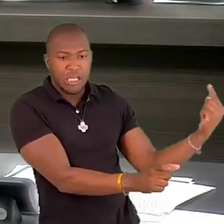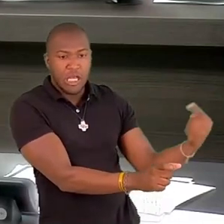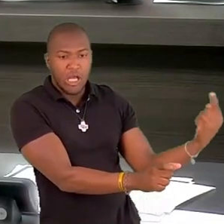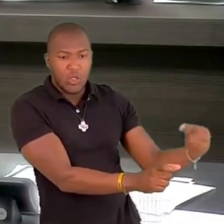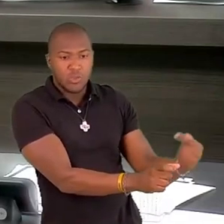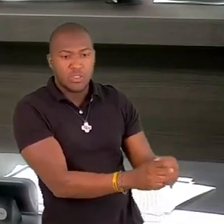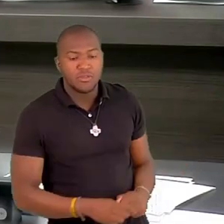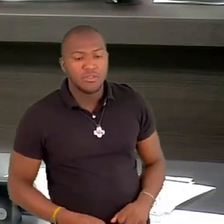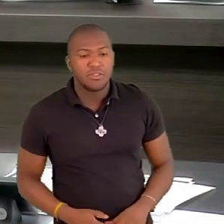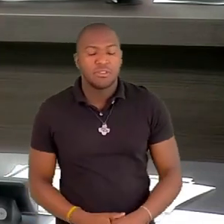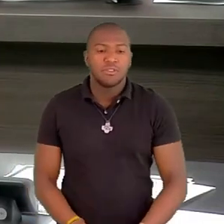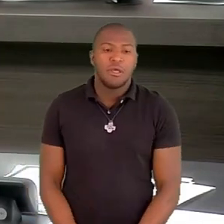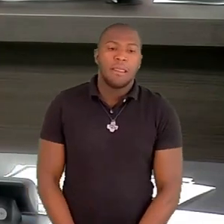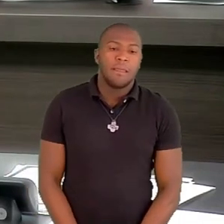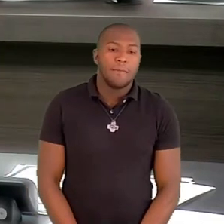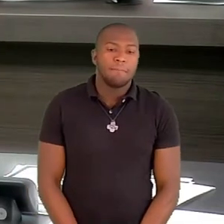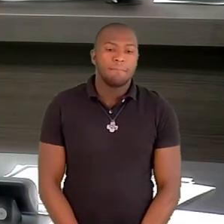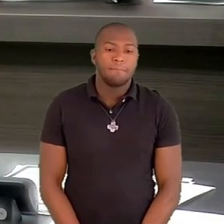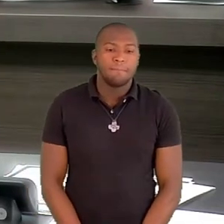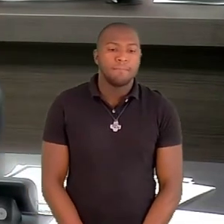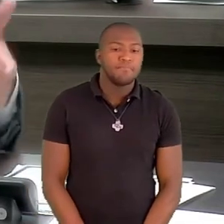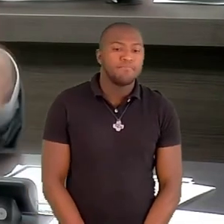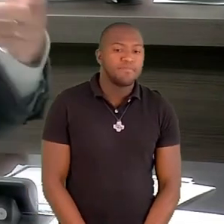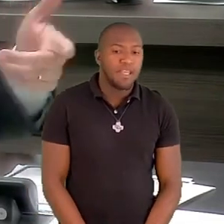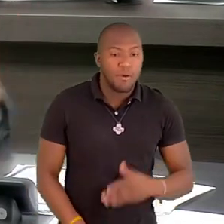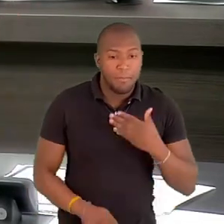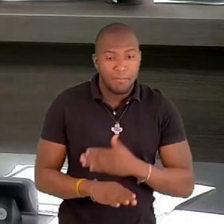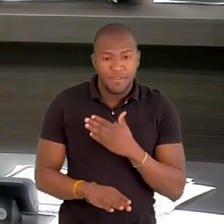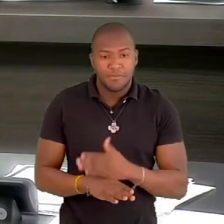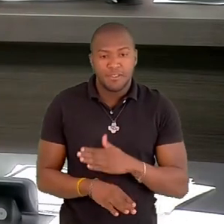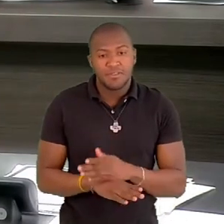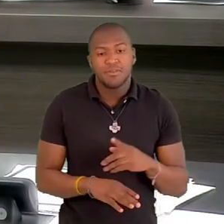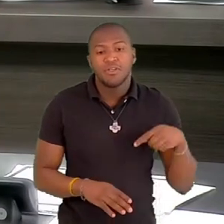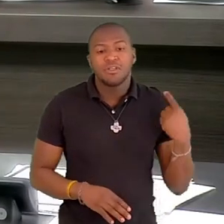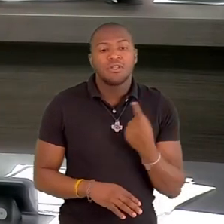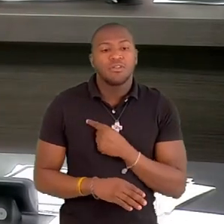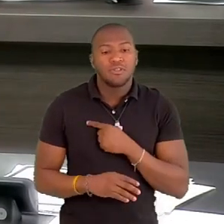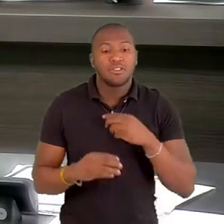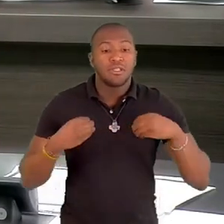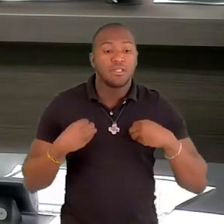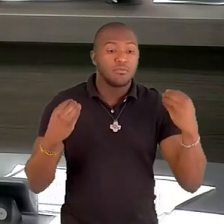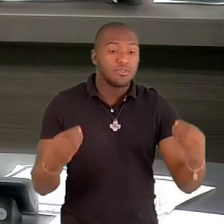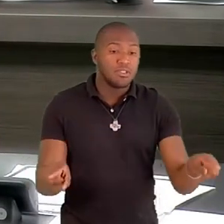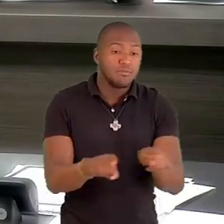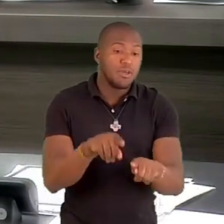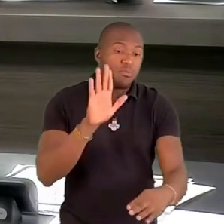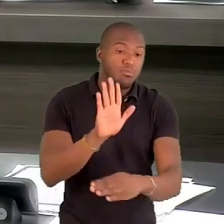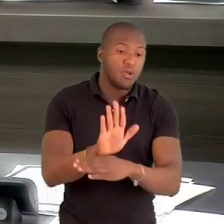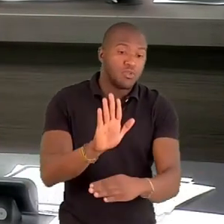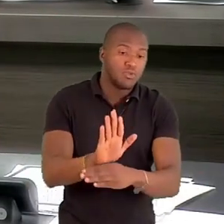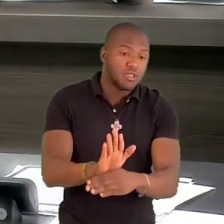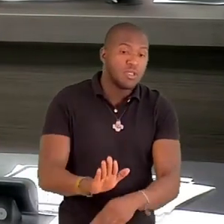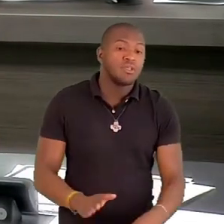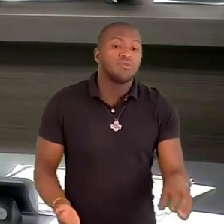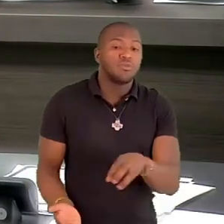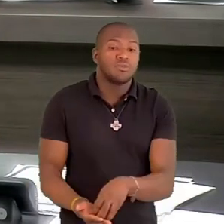visto, é uma participação ativa que a gente dá E é uma contribuição efetiva que o CNMP